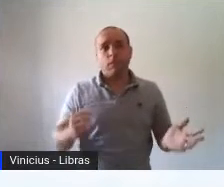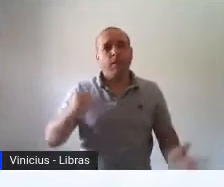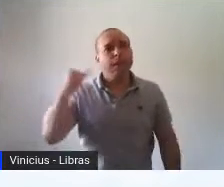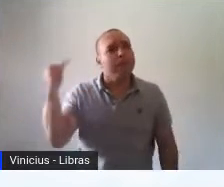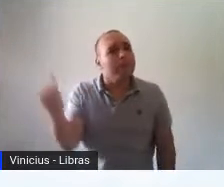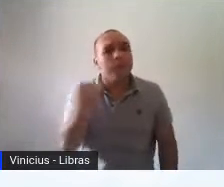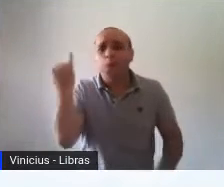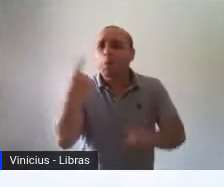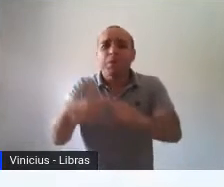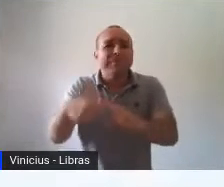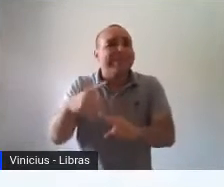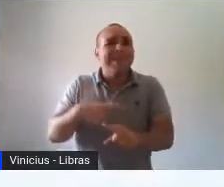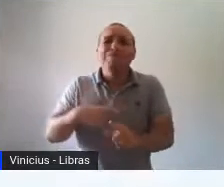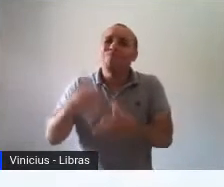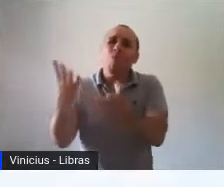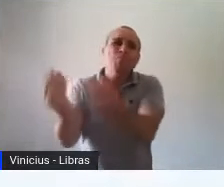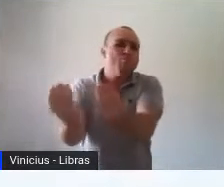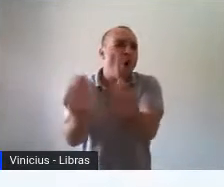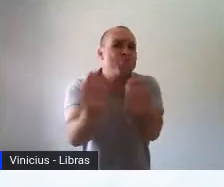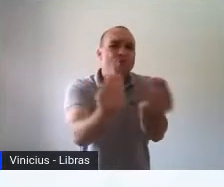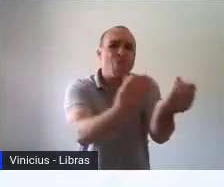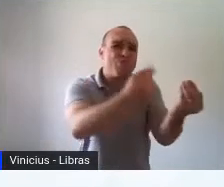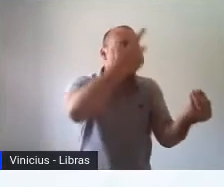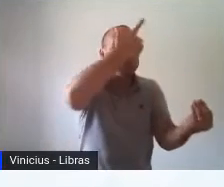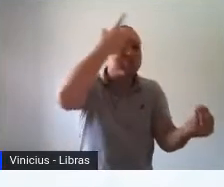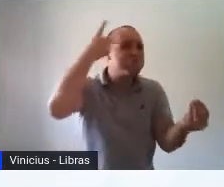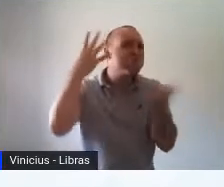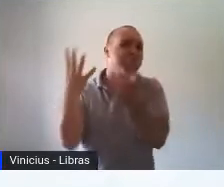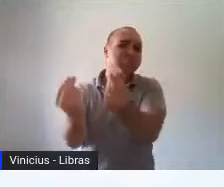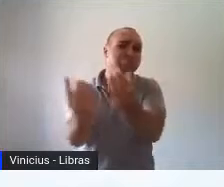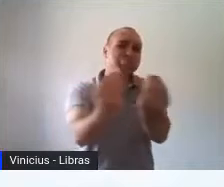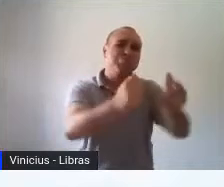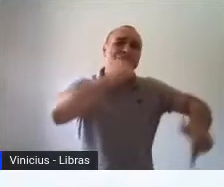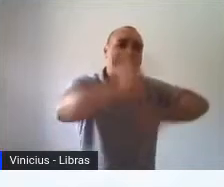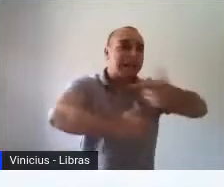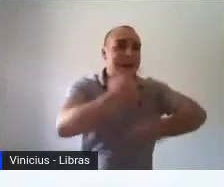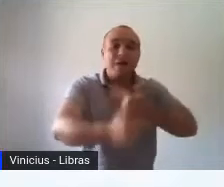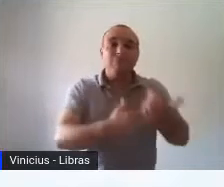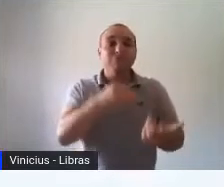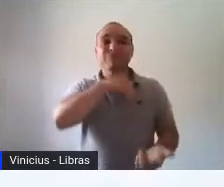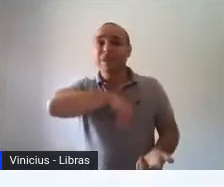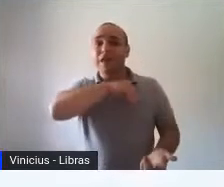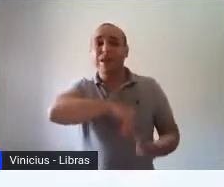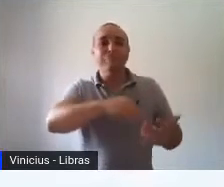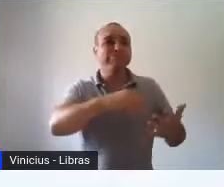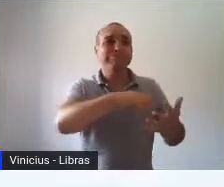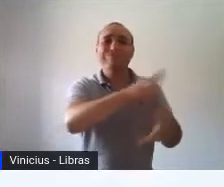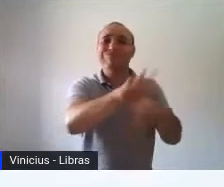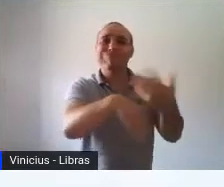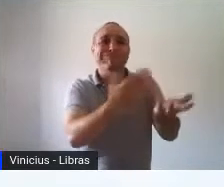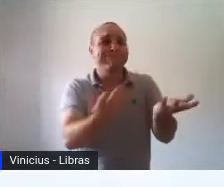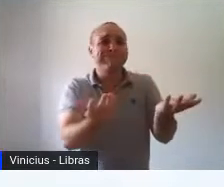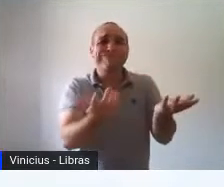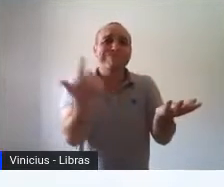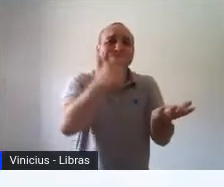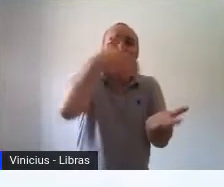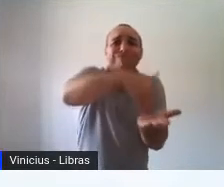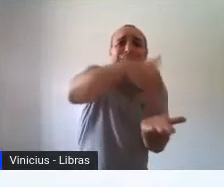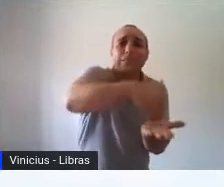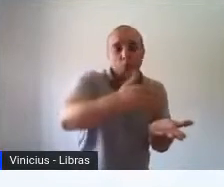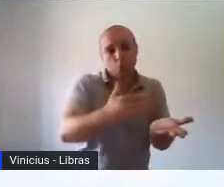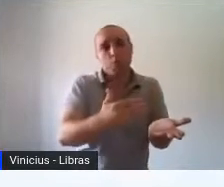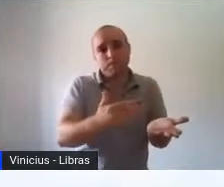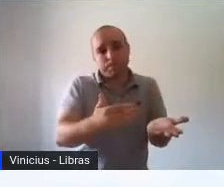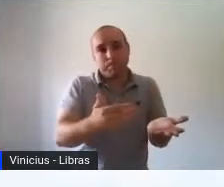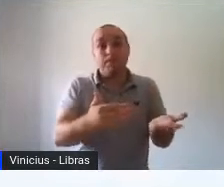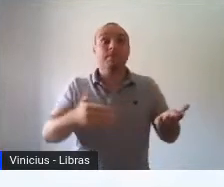atinge vários trabalhadores, que o Sandro vai colocar aqui agora, e, com certeza, tem um impacto positivo na nossa